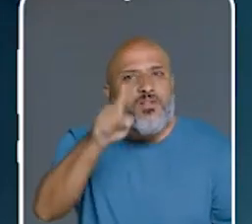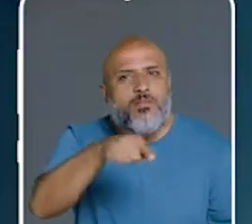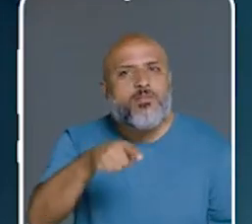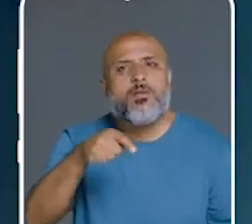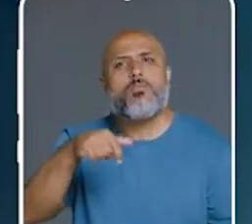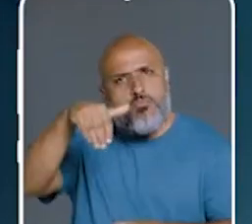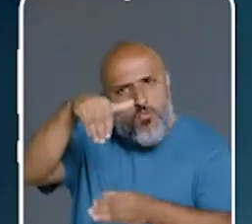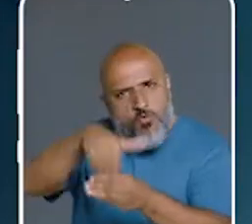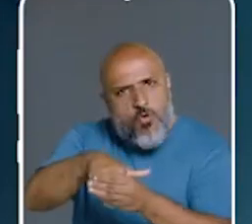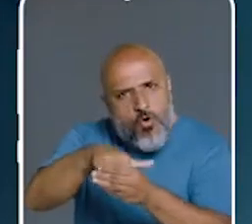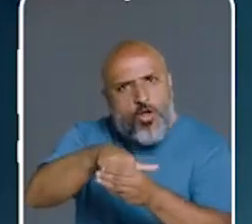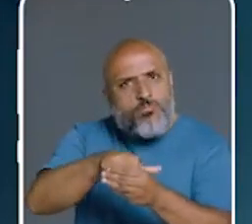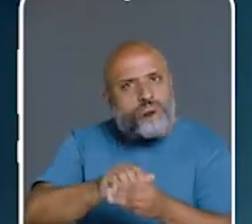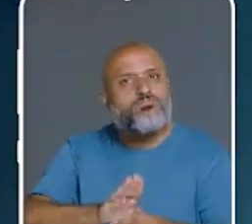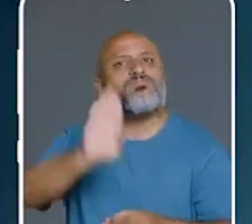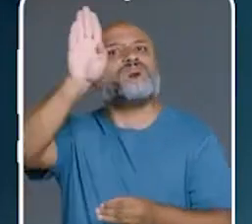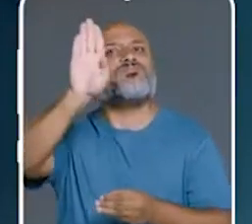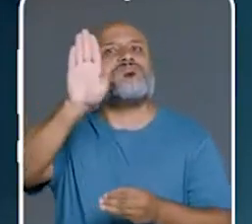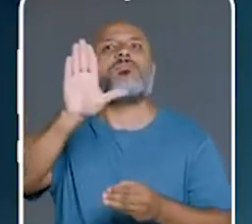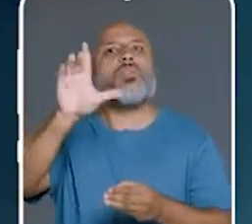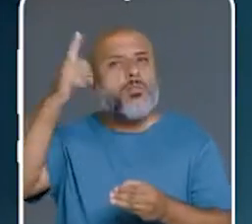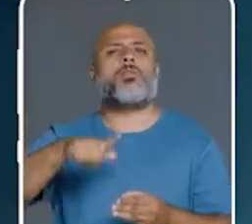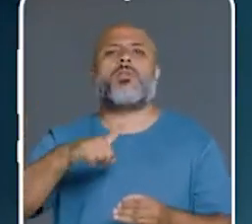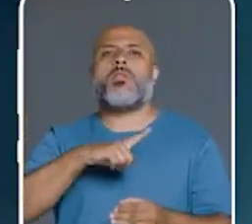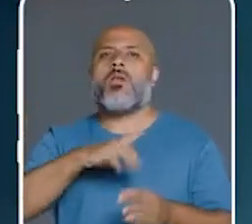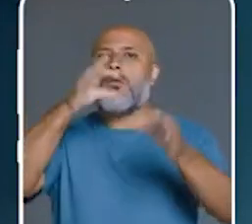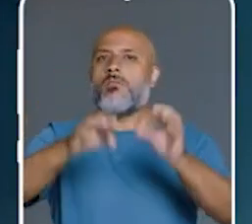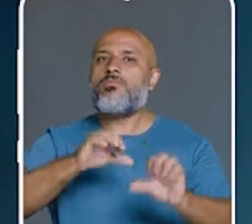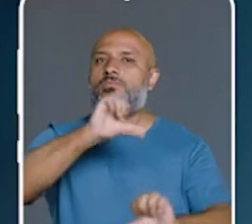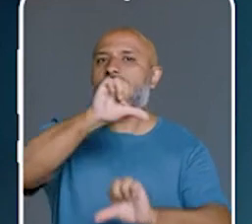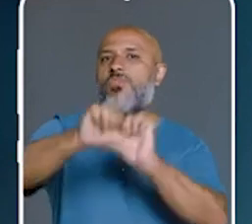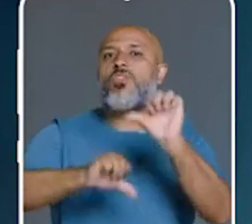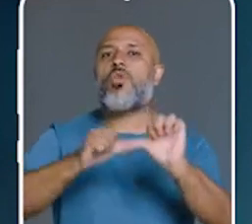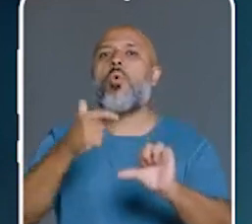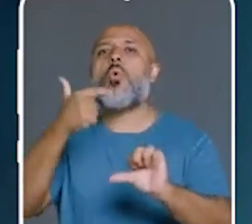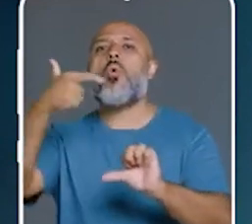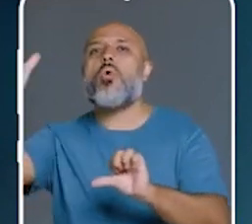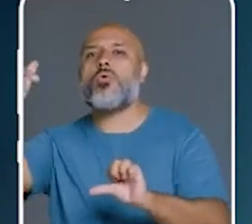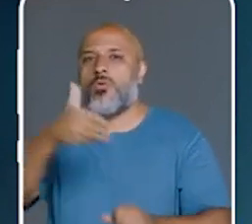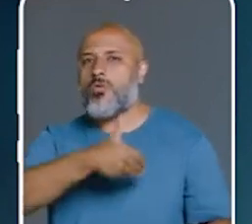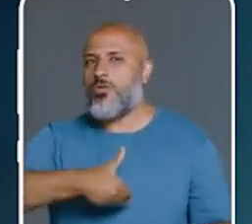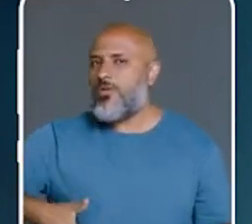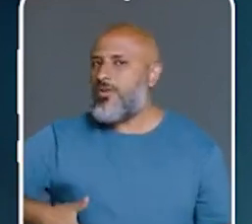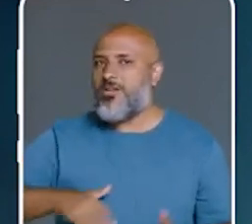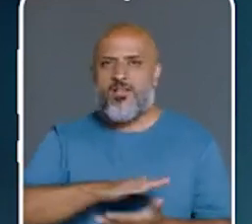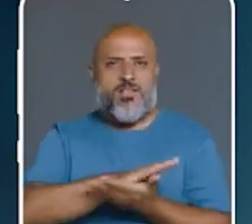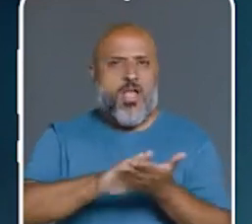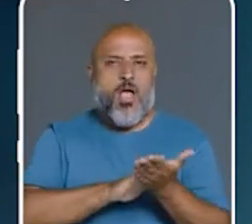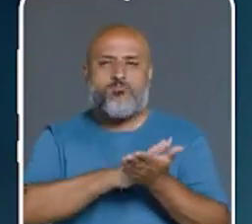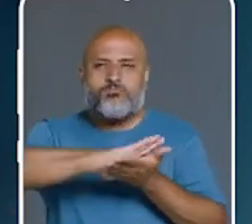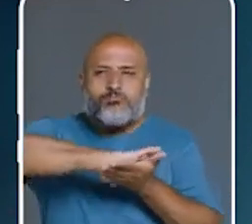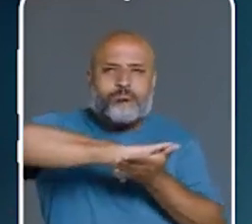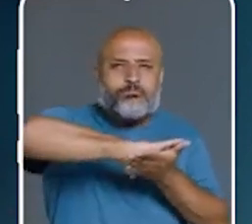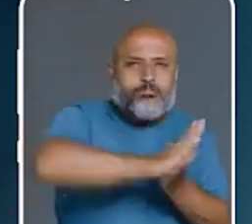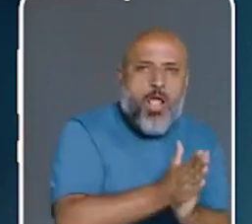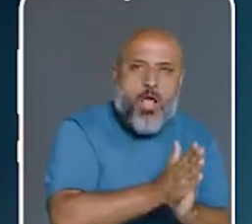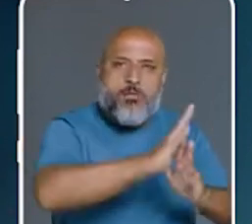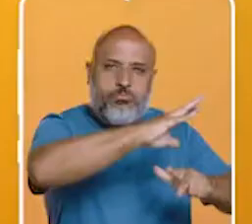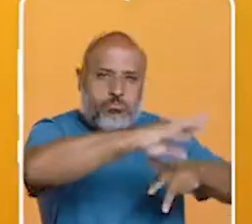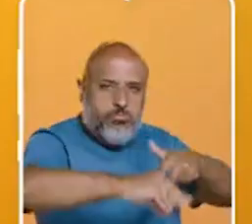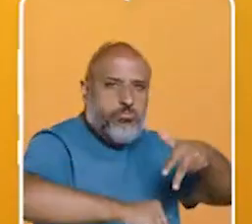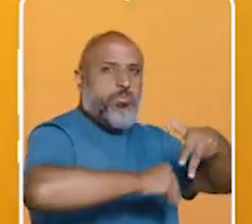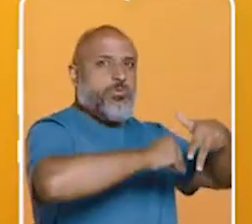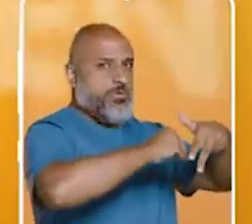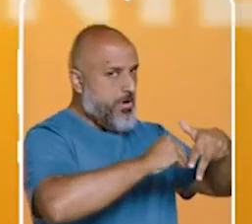Se você me der a honra do seu voto, pode ter certeza, vou fazer o que nenhum outro governo fez para reprimir a